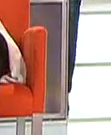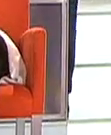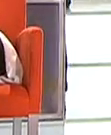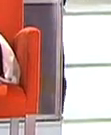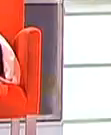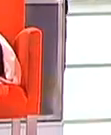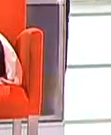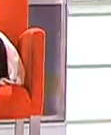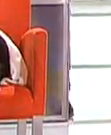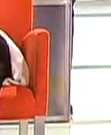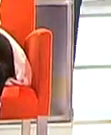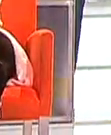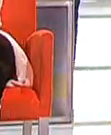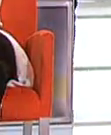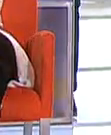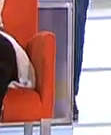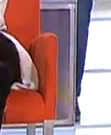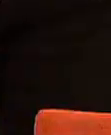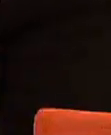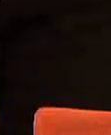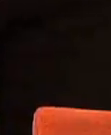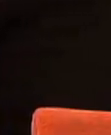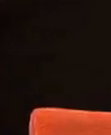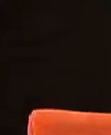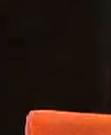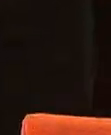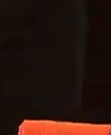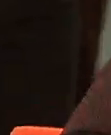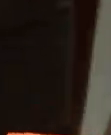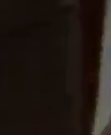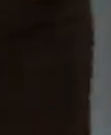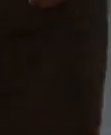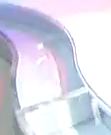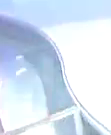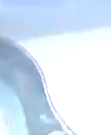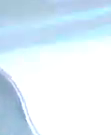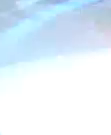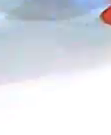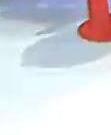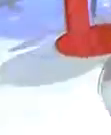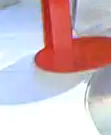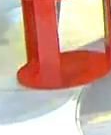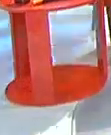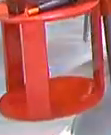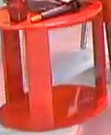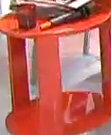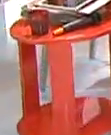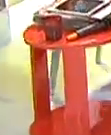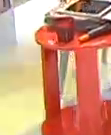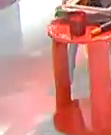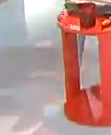nada se está a importar, pois a Fanny ele se está a aproveitar. Se gostas dele não pares de